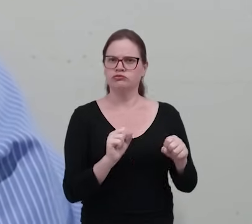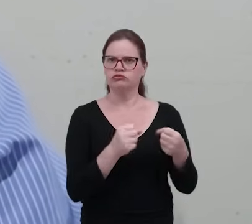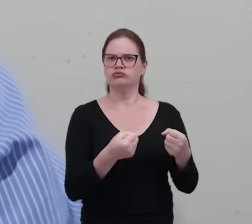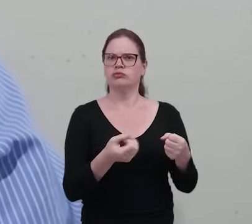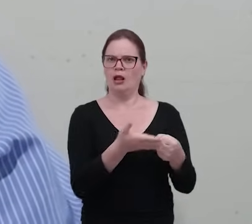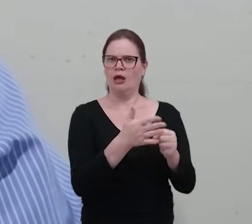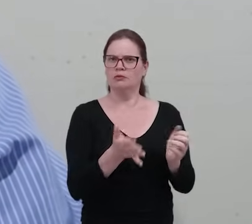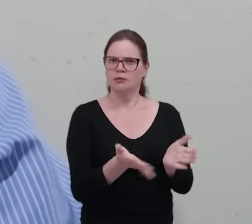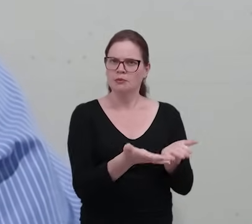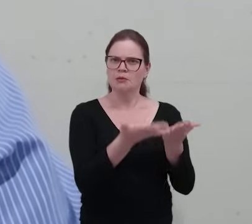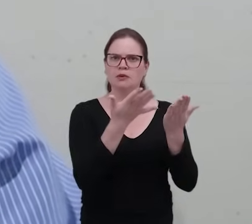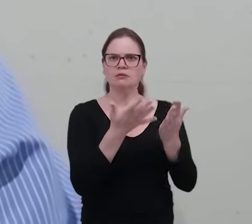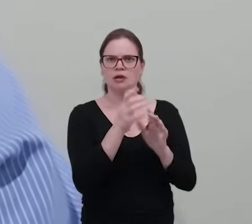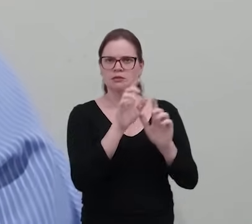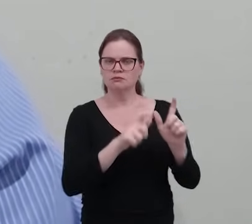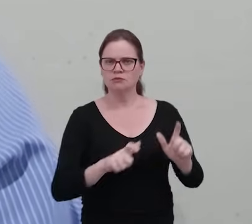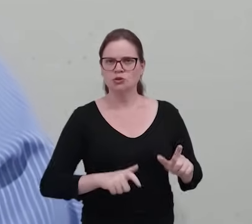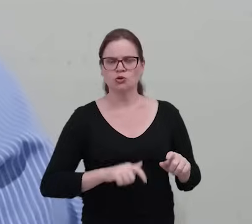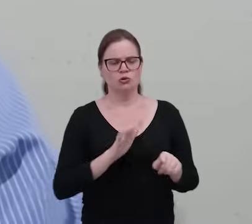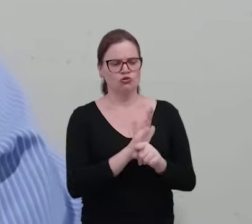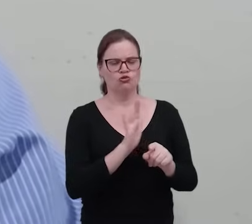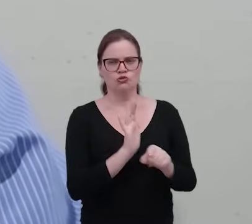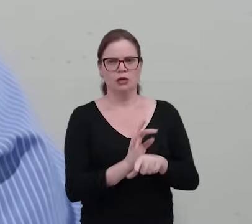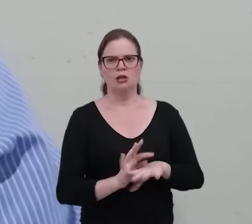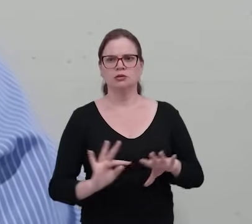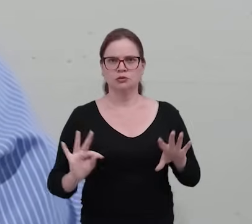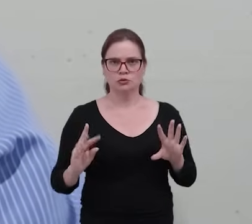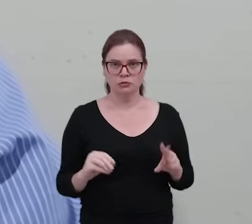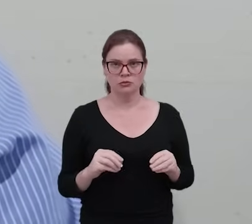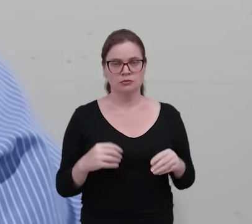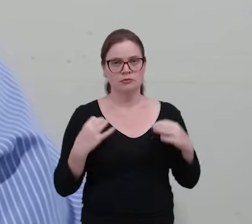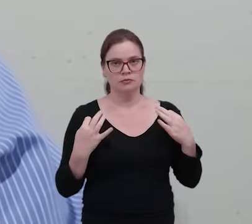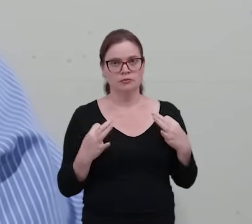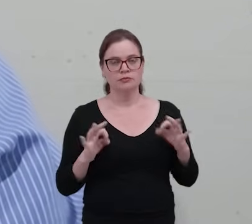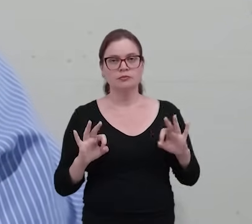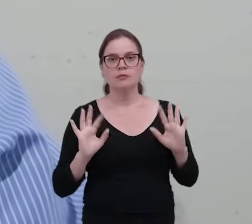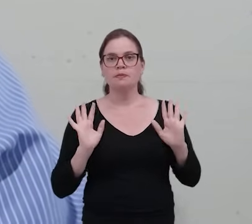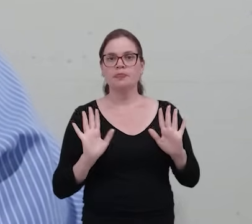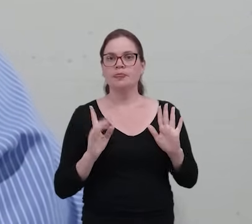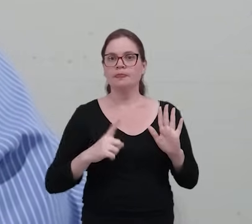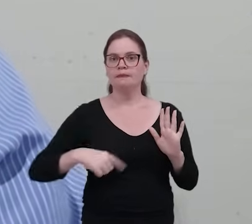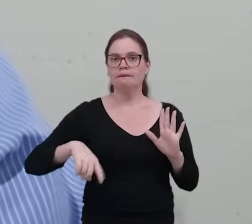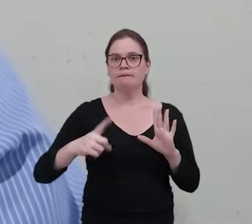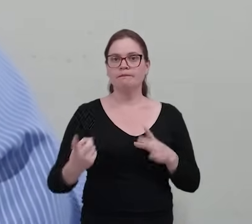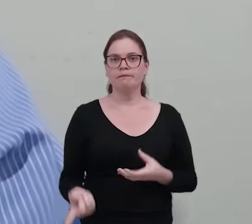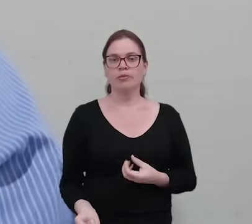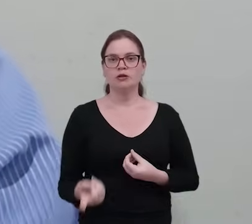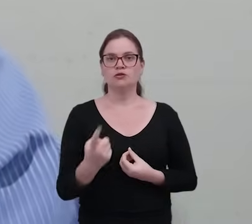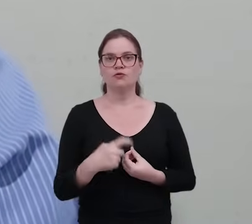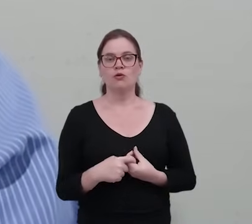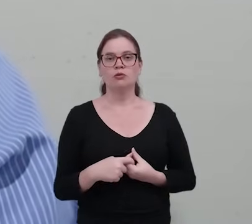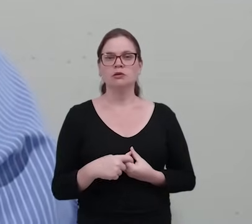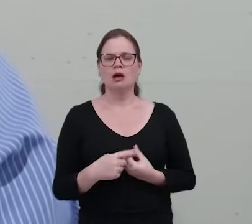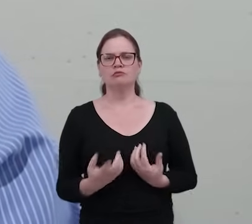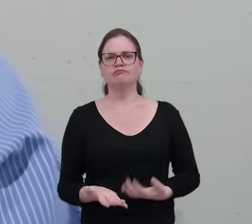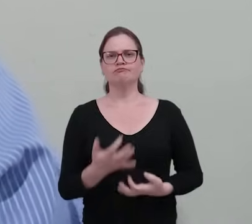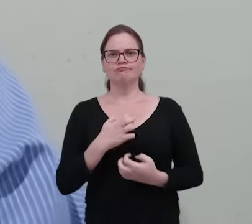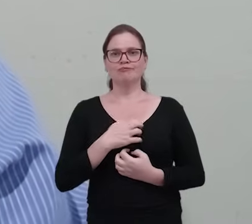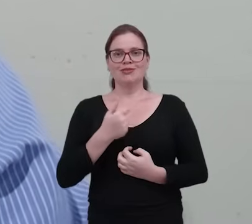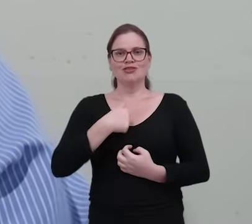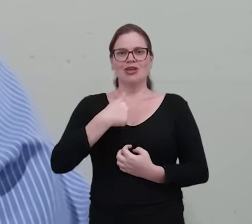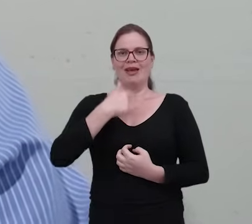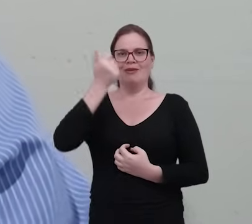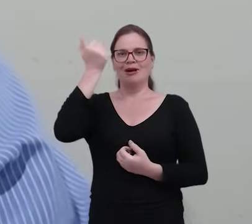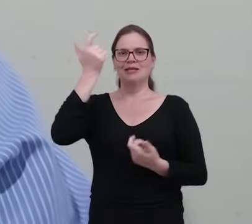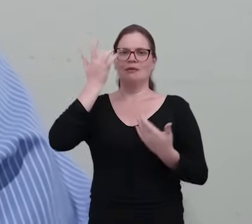rebanho, de ajudar os companheiros lá, mas nós voltamos com a sensação de que